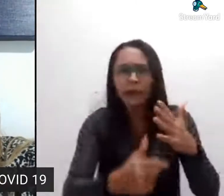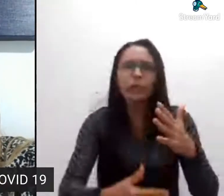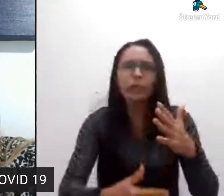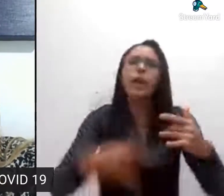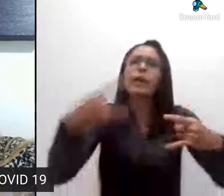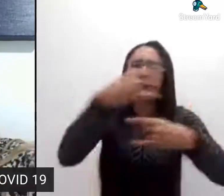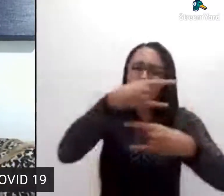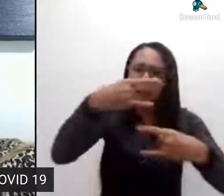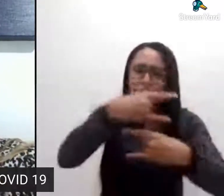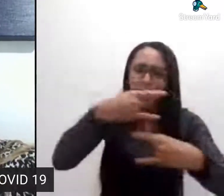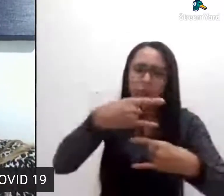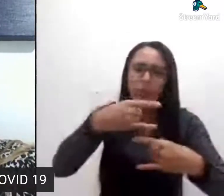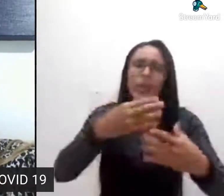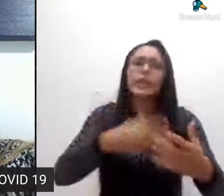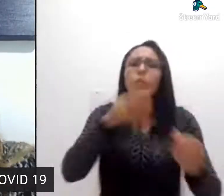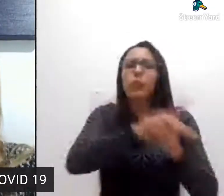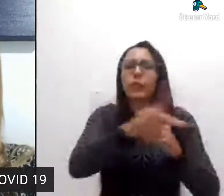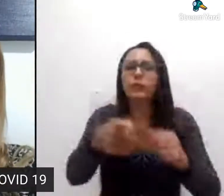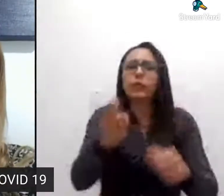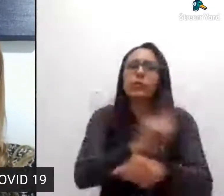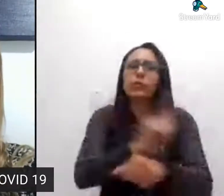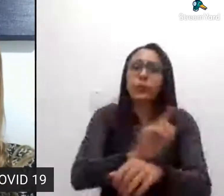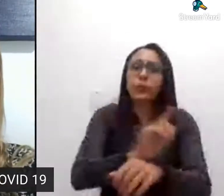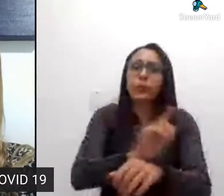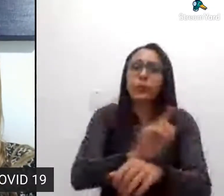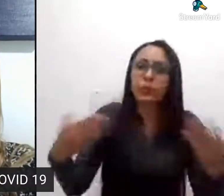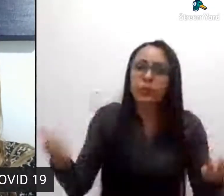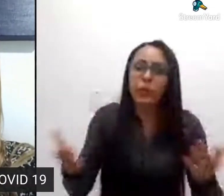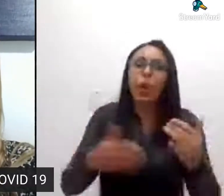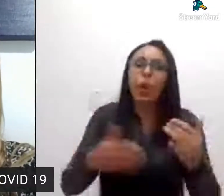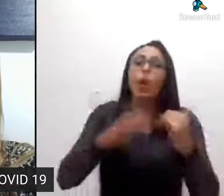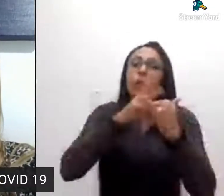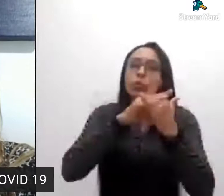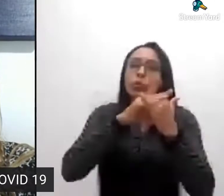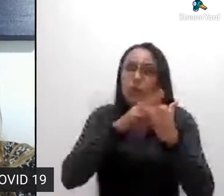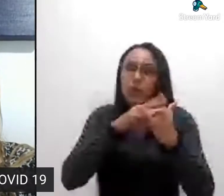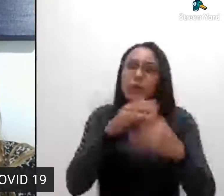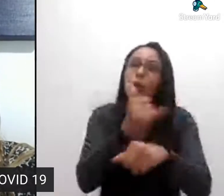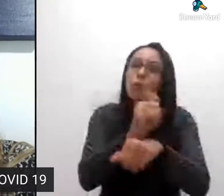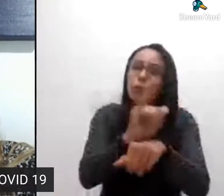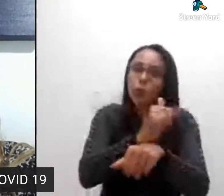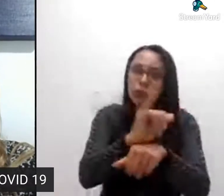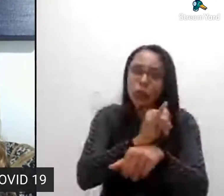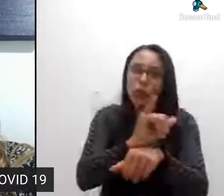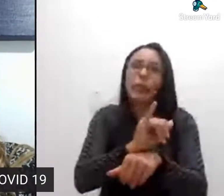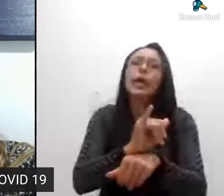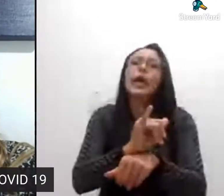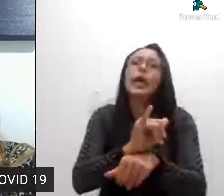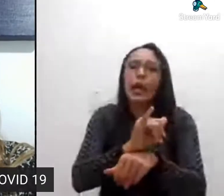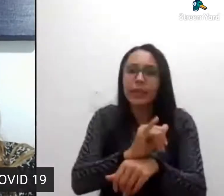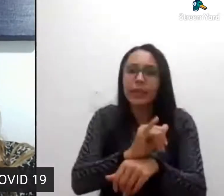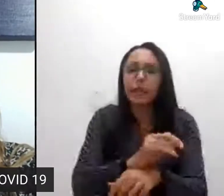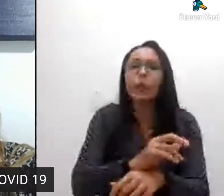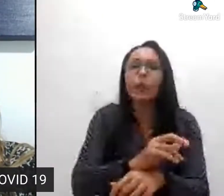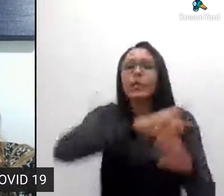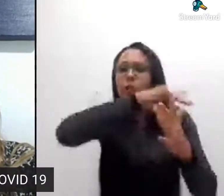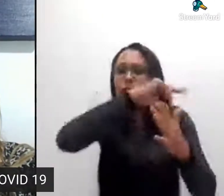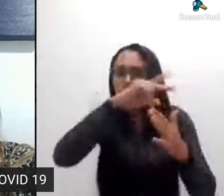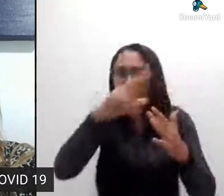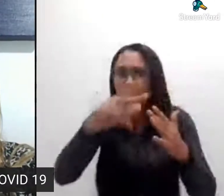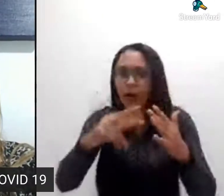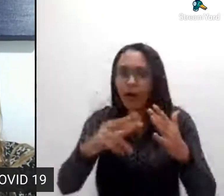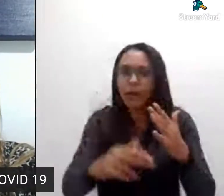gestores, enfim. Então, o nosso canal está bastante movimentado, bastante ativo, né, com